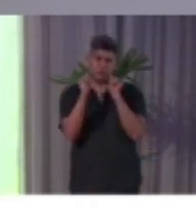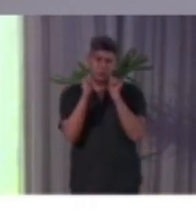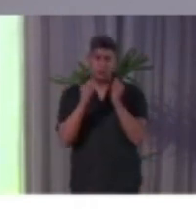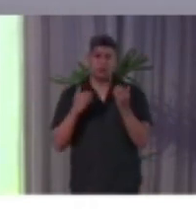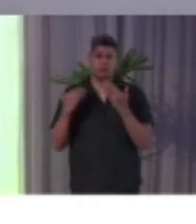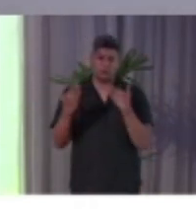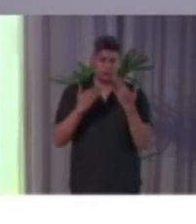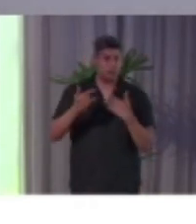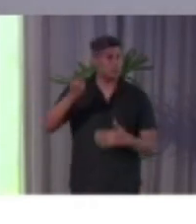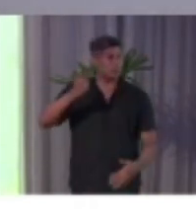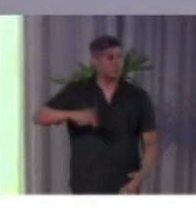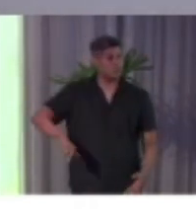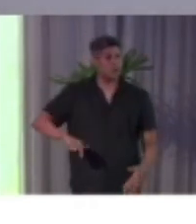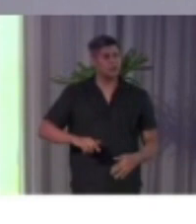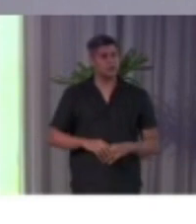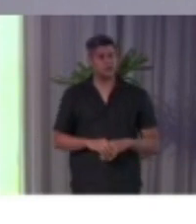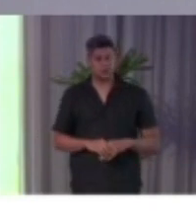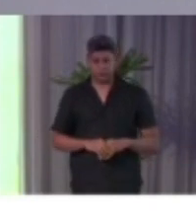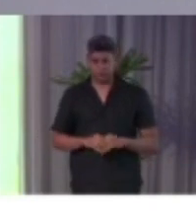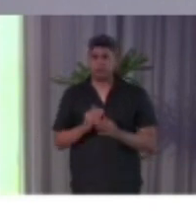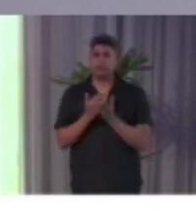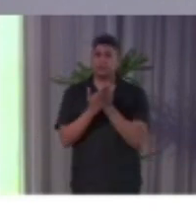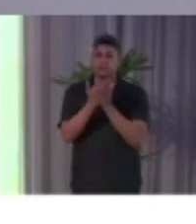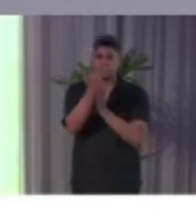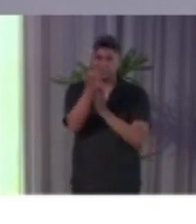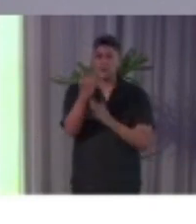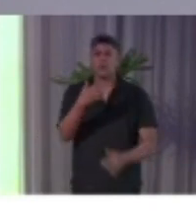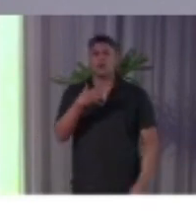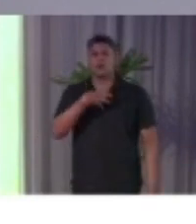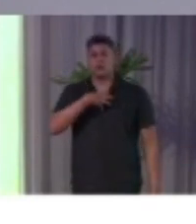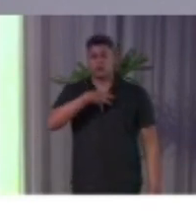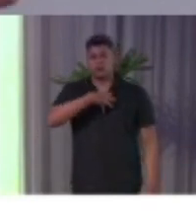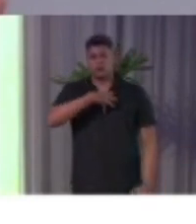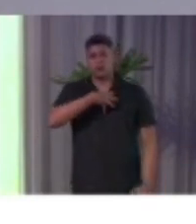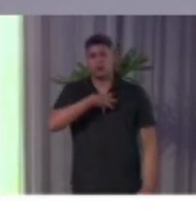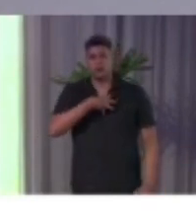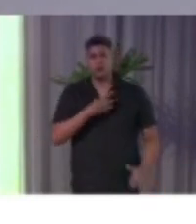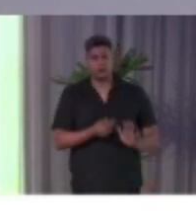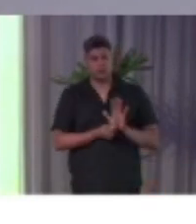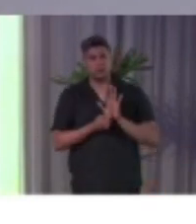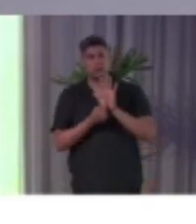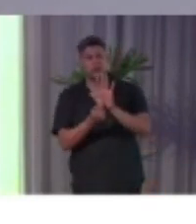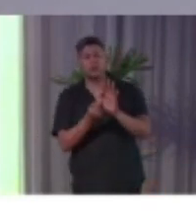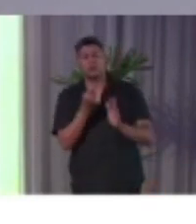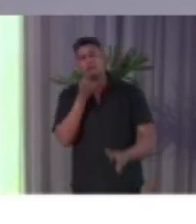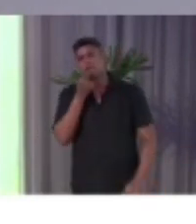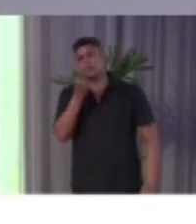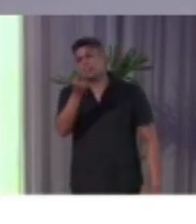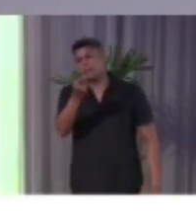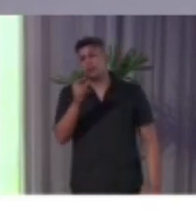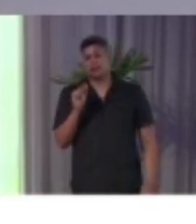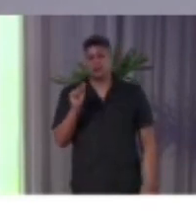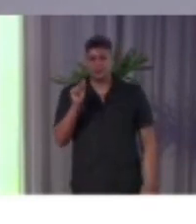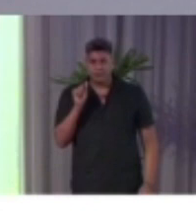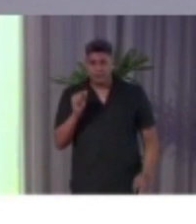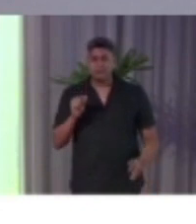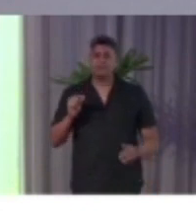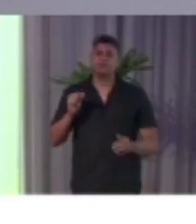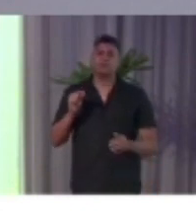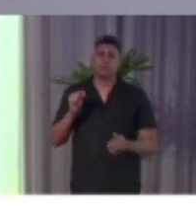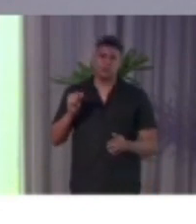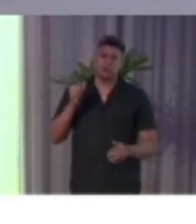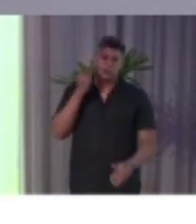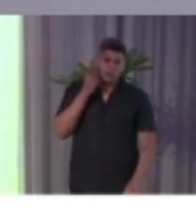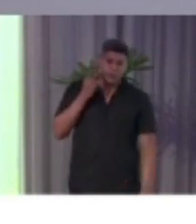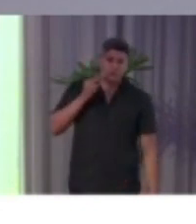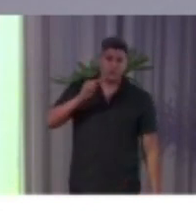debater mais um pouquinho sobre isso. Então, começando por um contexto que vai nos guiar, né, falaremos disso exaustivamente aí nos nossos